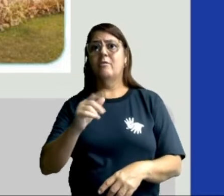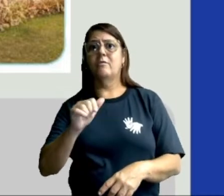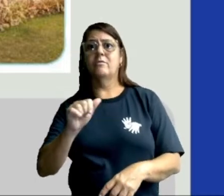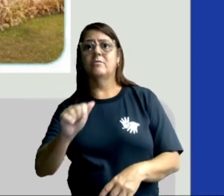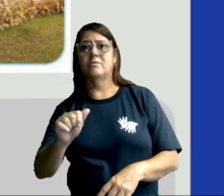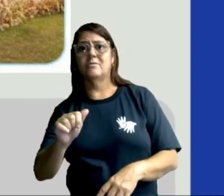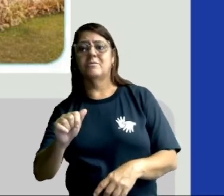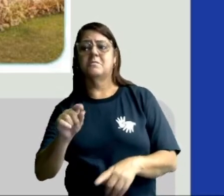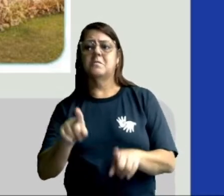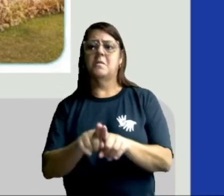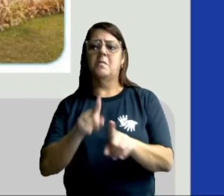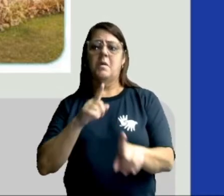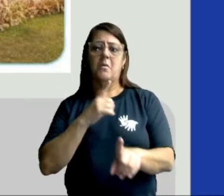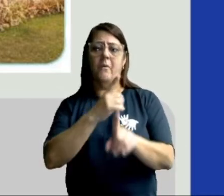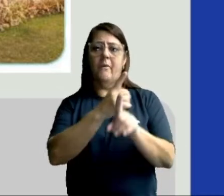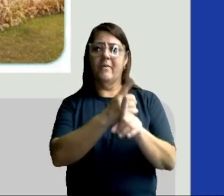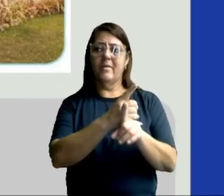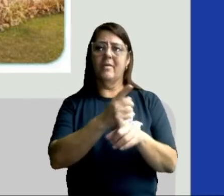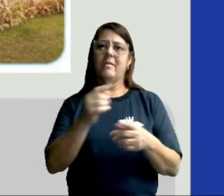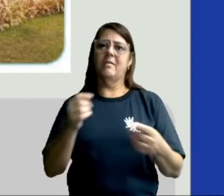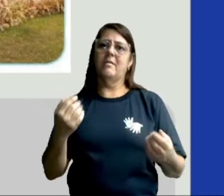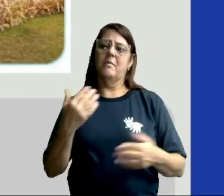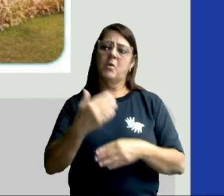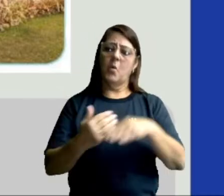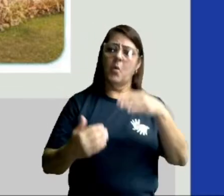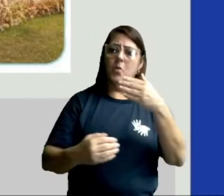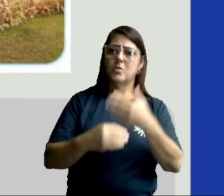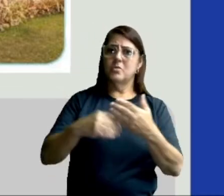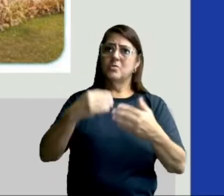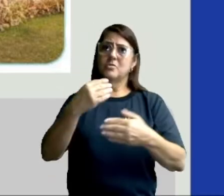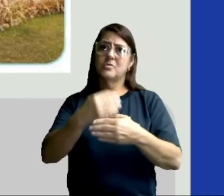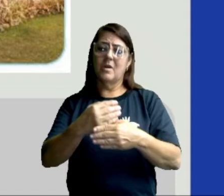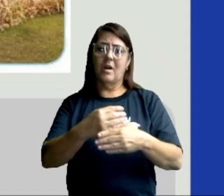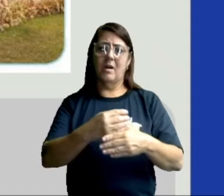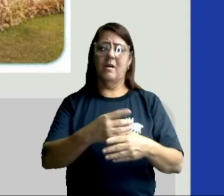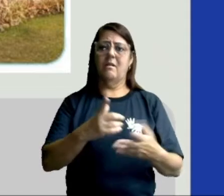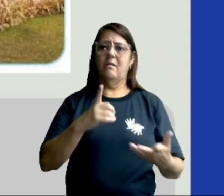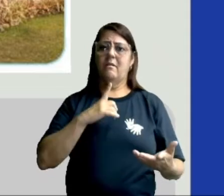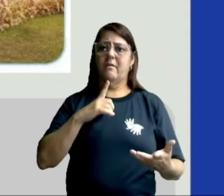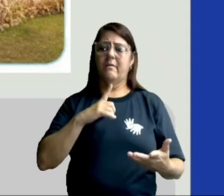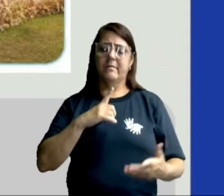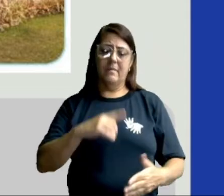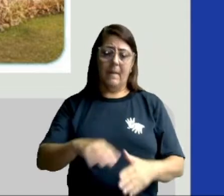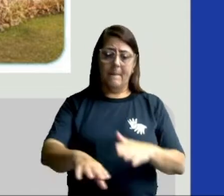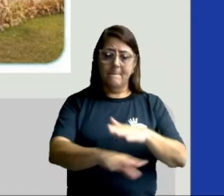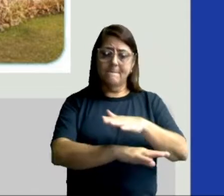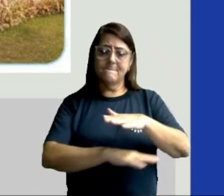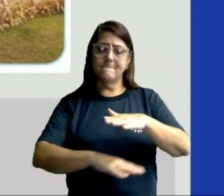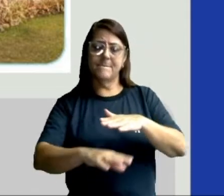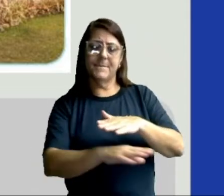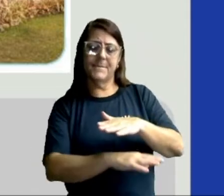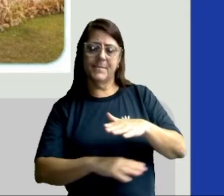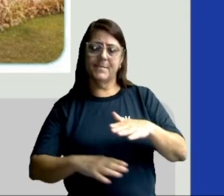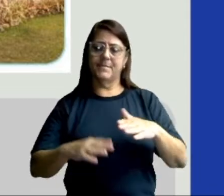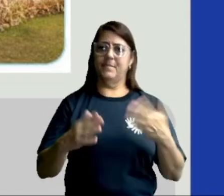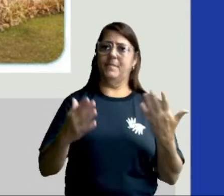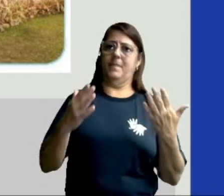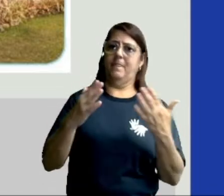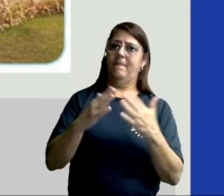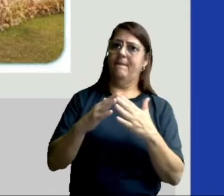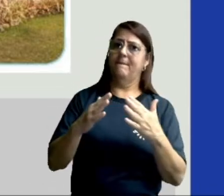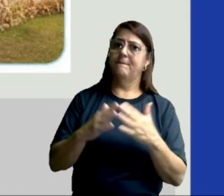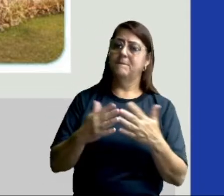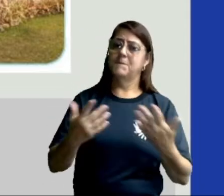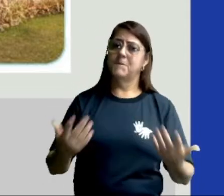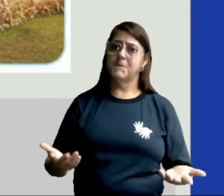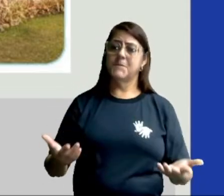construção civil, né? Principalmente no momento que a gente está construindo ali as bases das edificações, nós